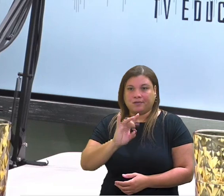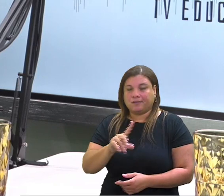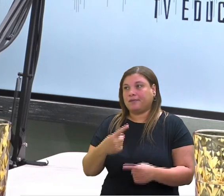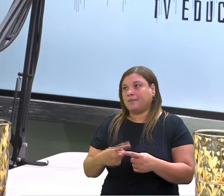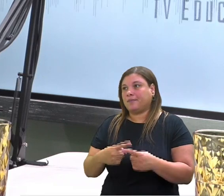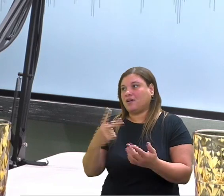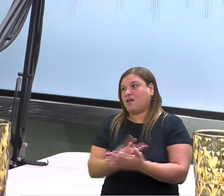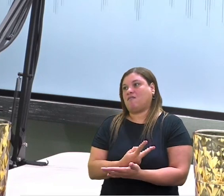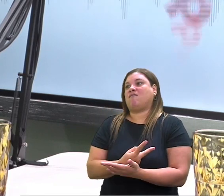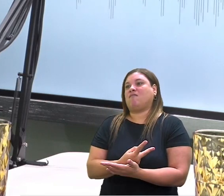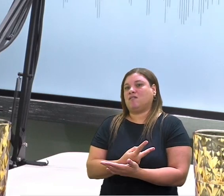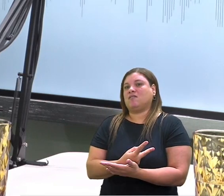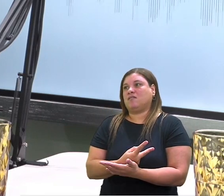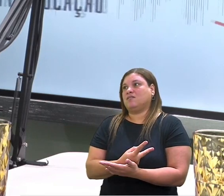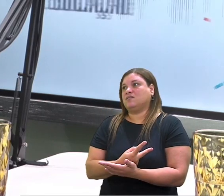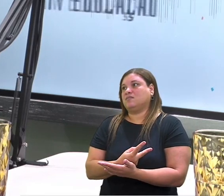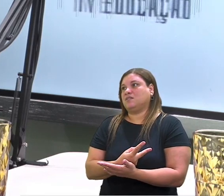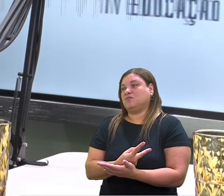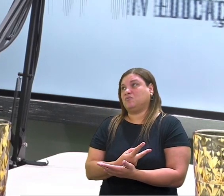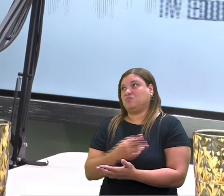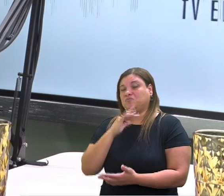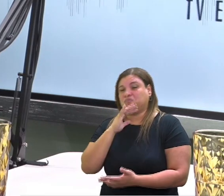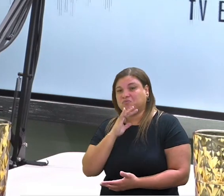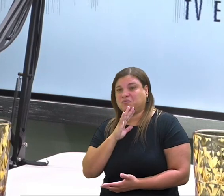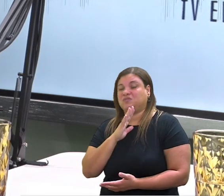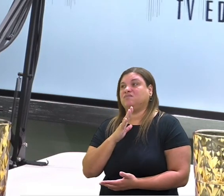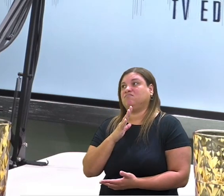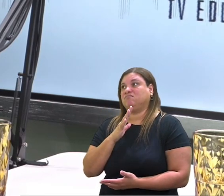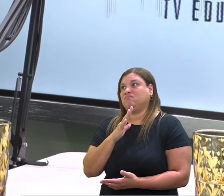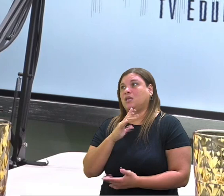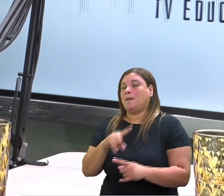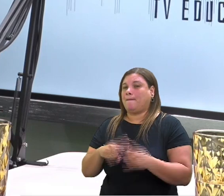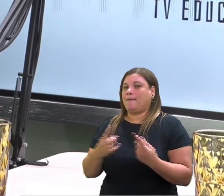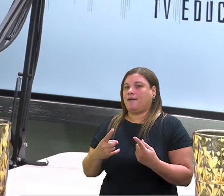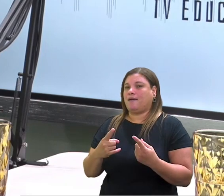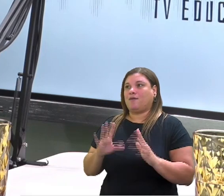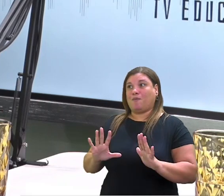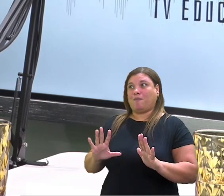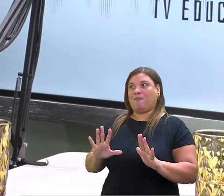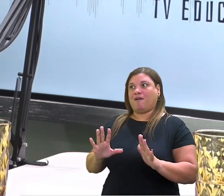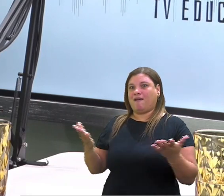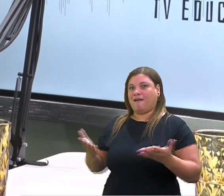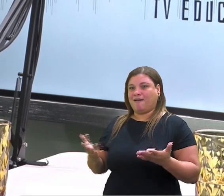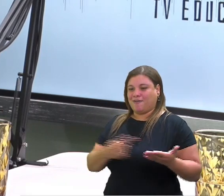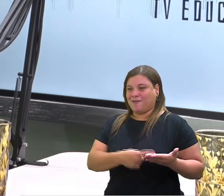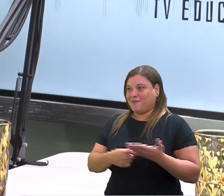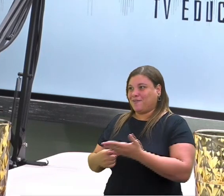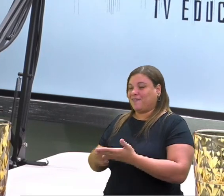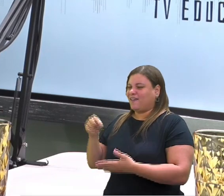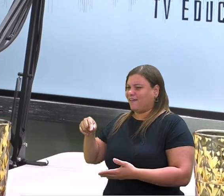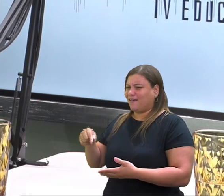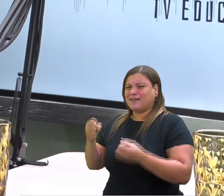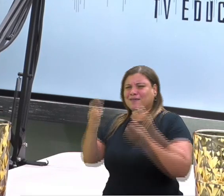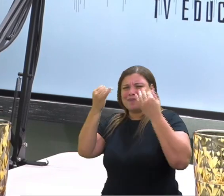polícia para esse tipo de situação, para a gente ter a oportunidade de mostrar, falar do nosso trabalho e participar, né,